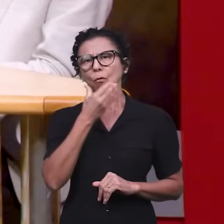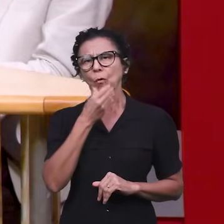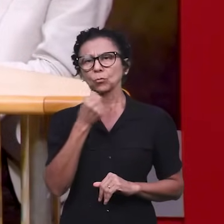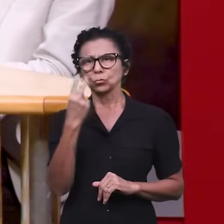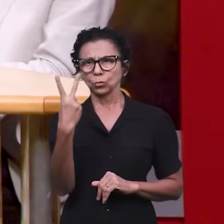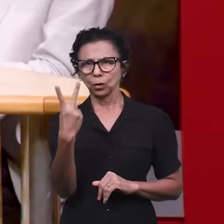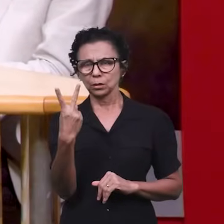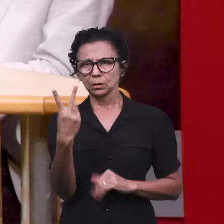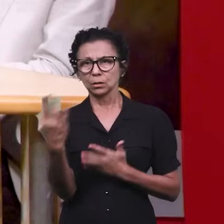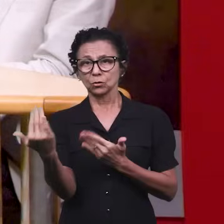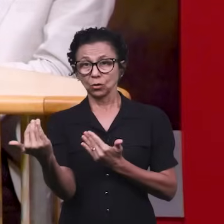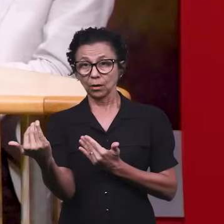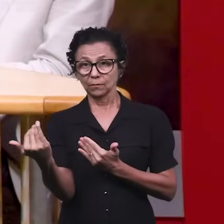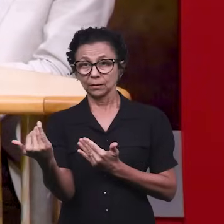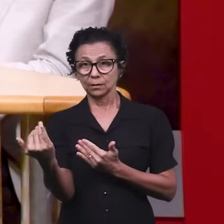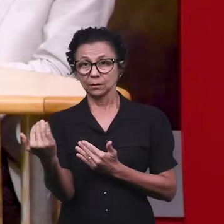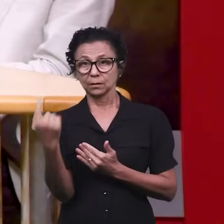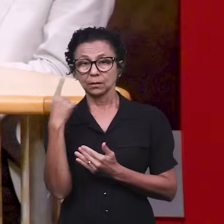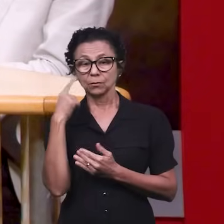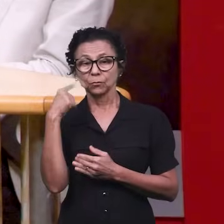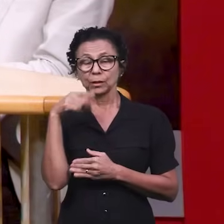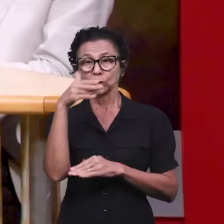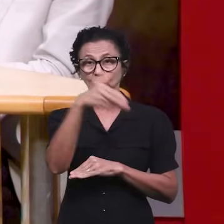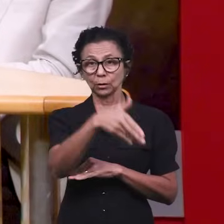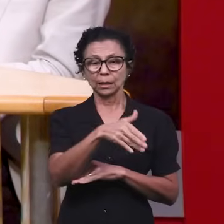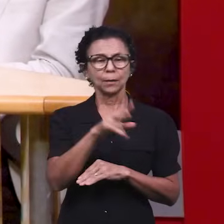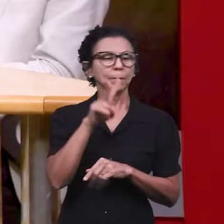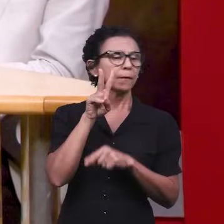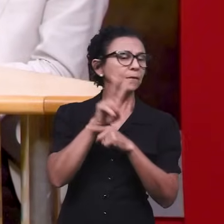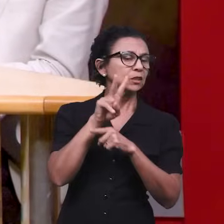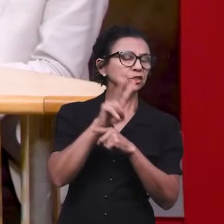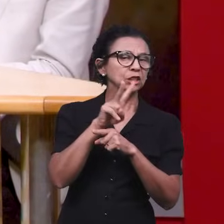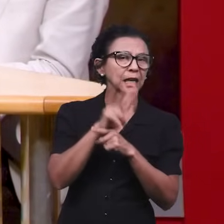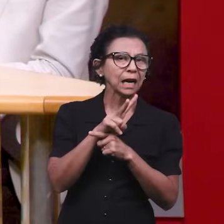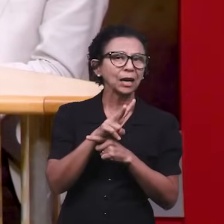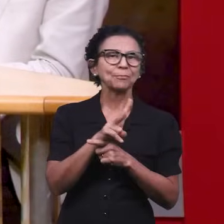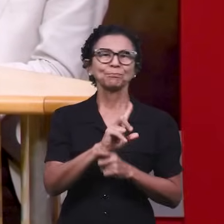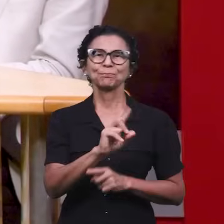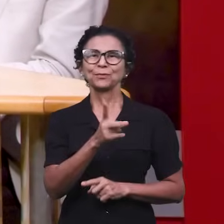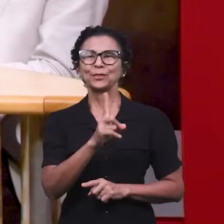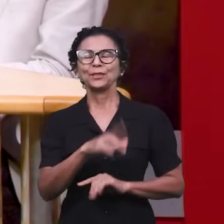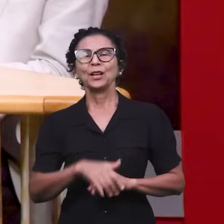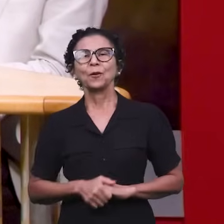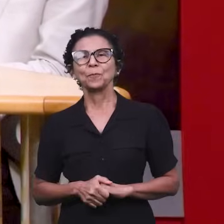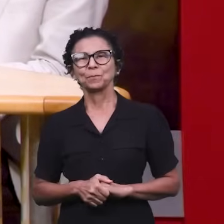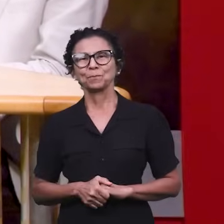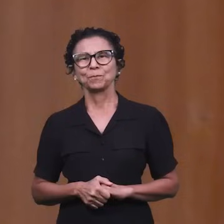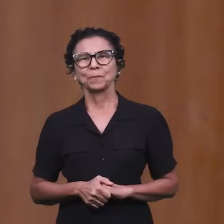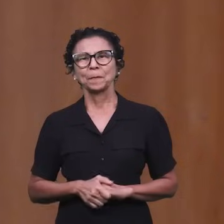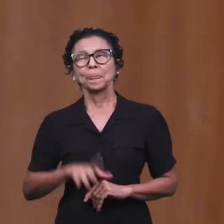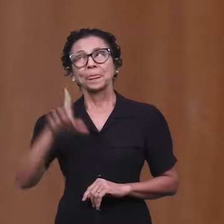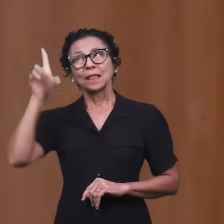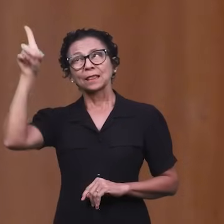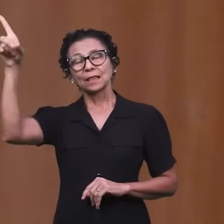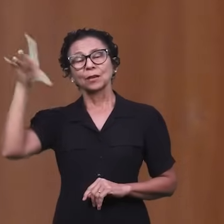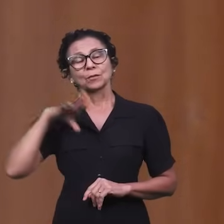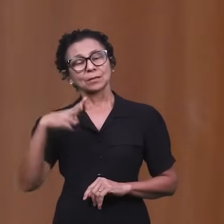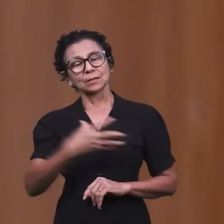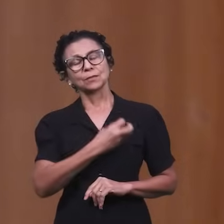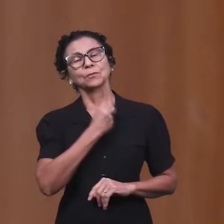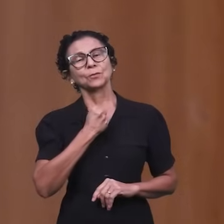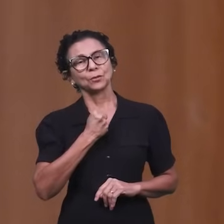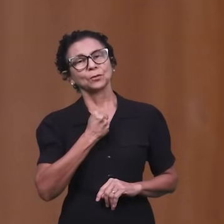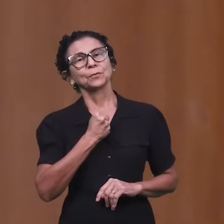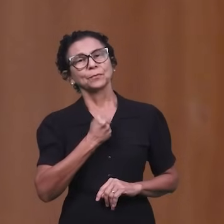É bem colocado, pastor Marcelo, porque a mensagem daqueles mensageiros era uma verdade absoluta. É muito